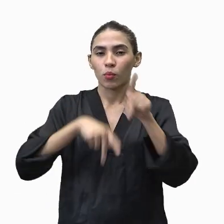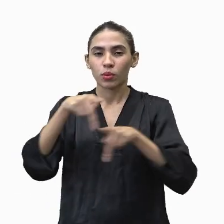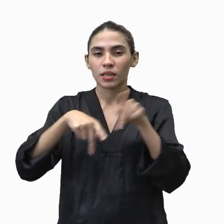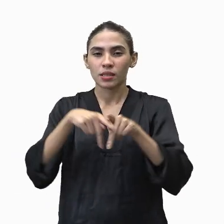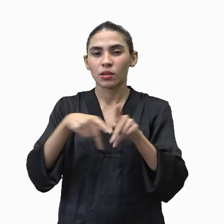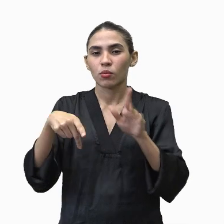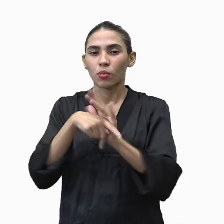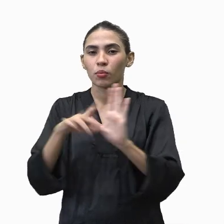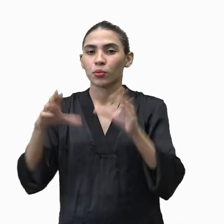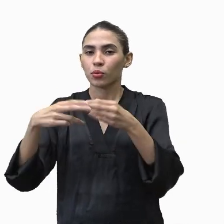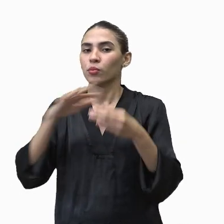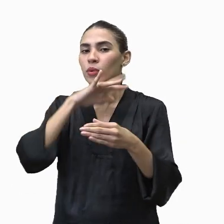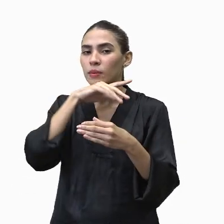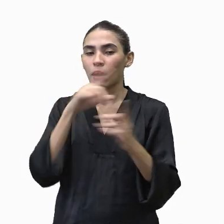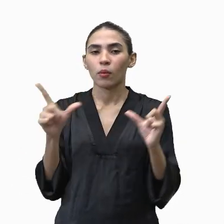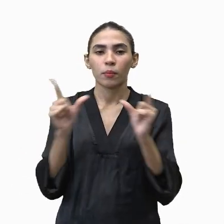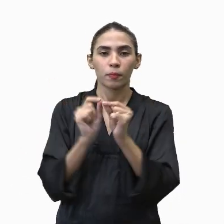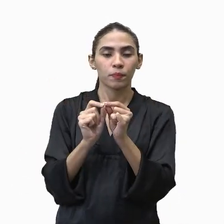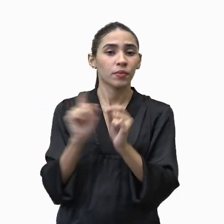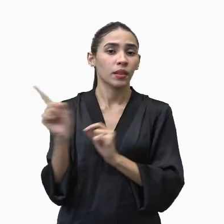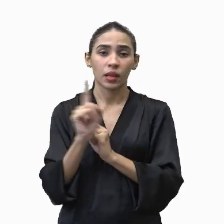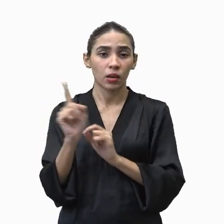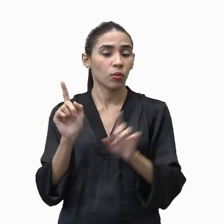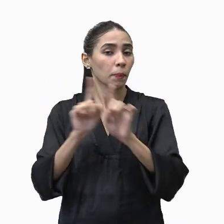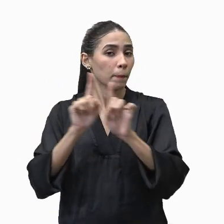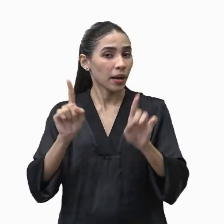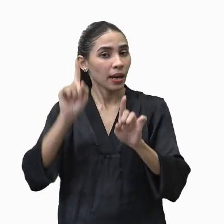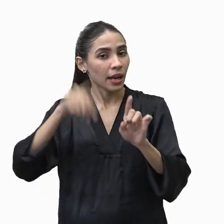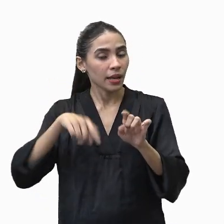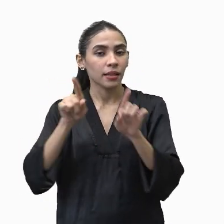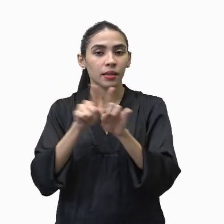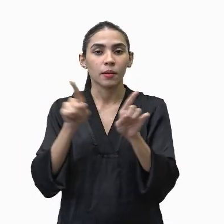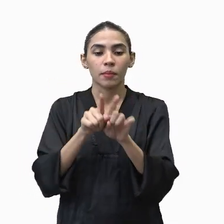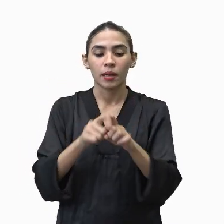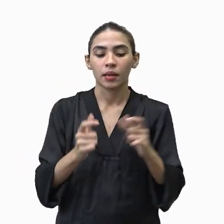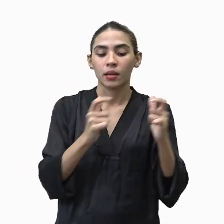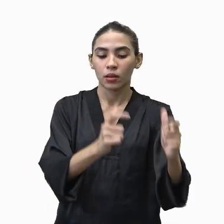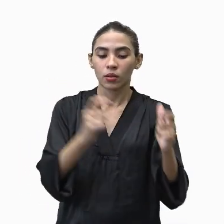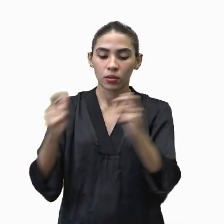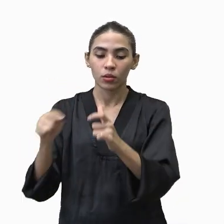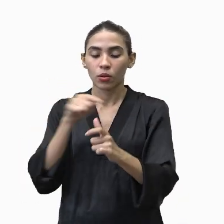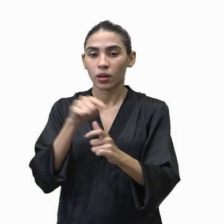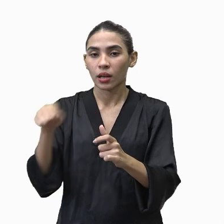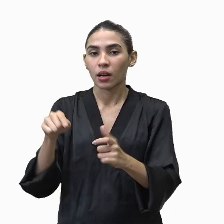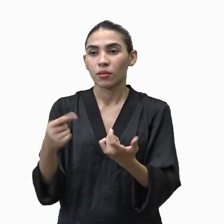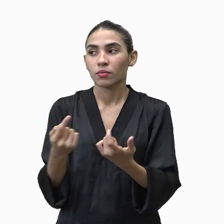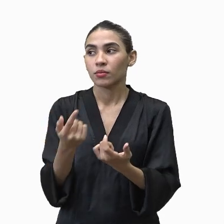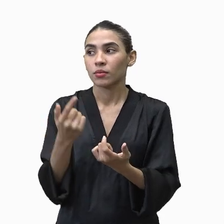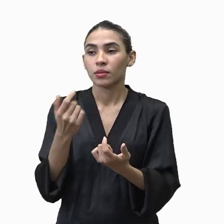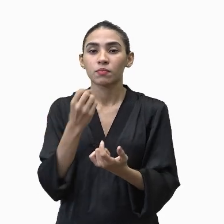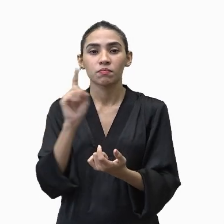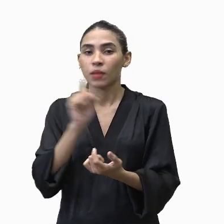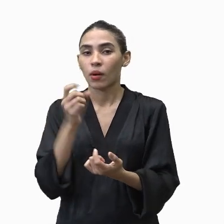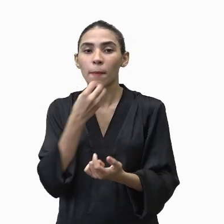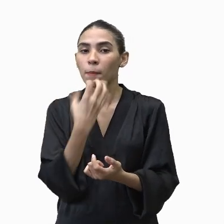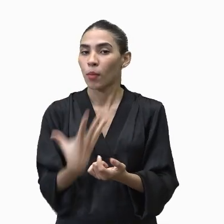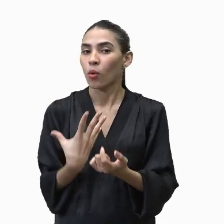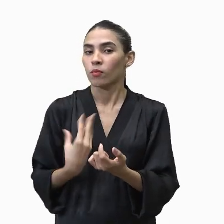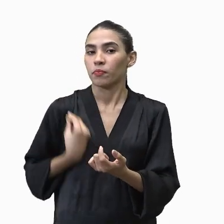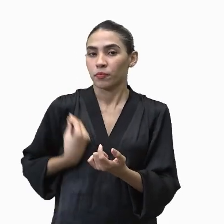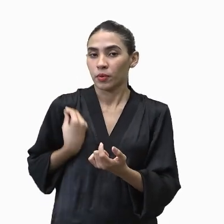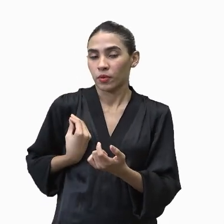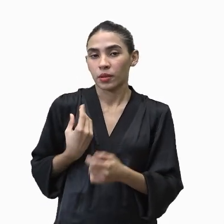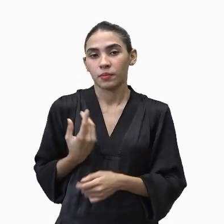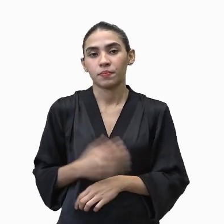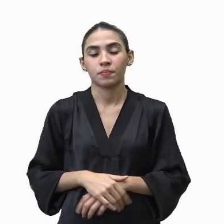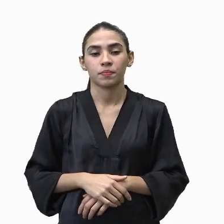mas é uma indicação de que aquele local não é propício também para a gente viver. Nós, seres humanos, que fazemos parte